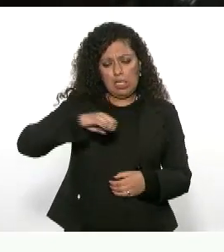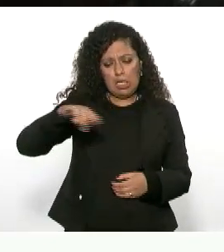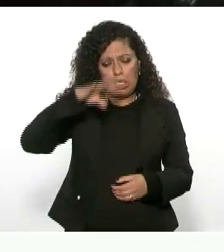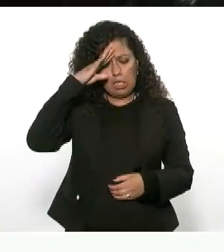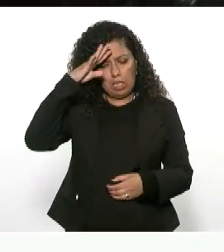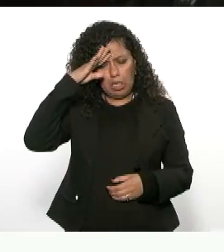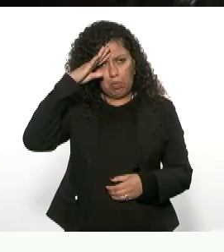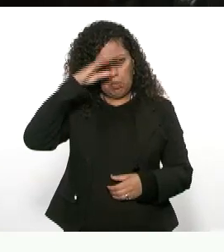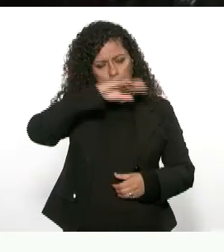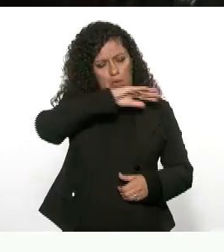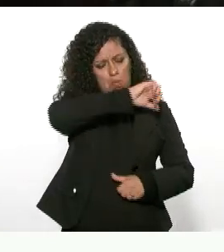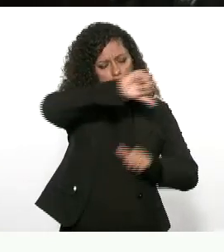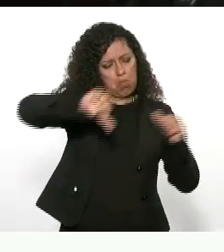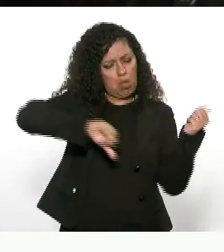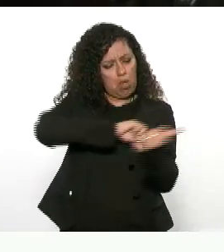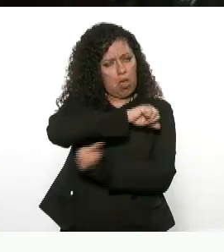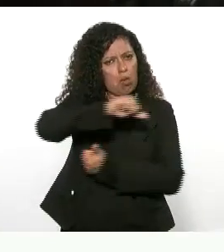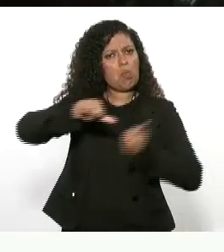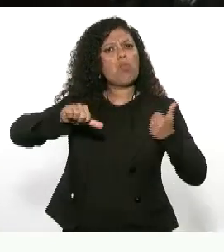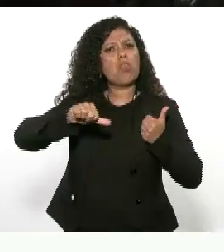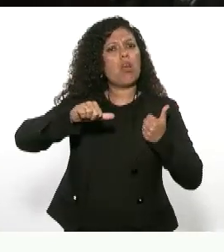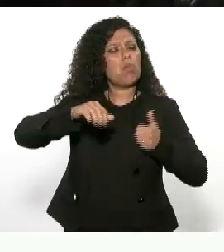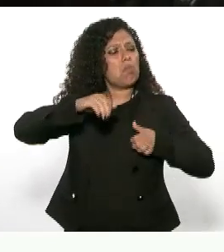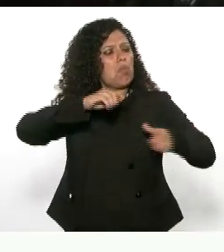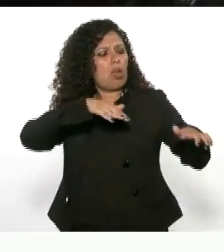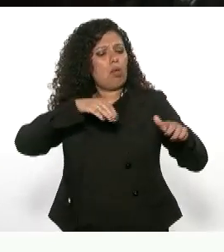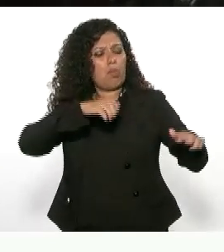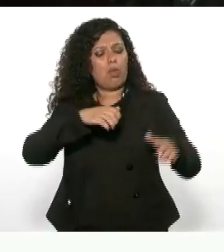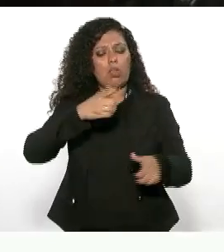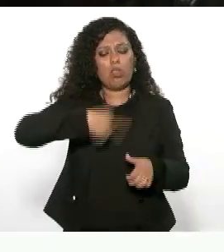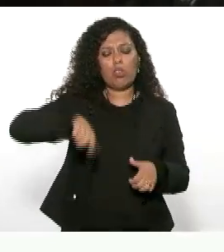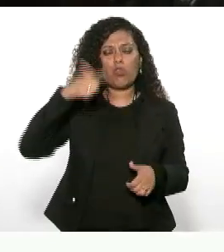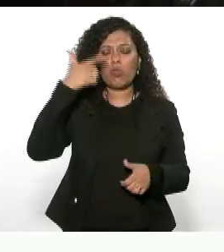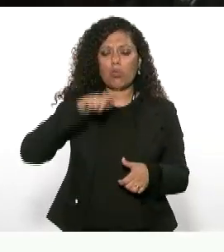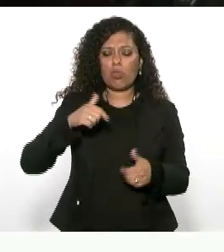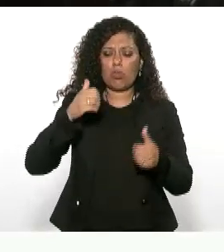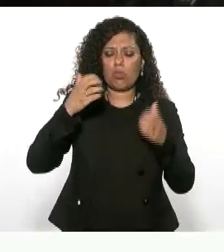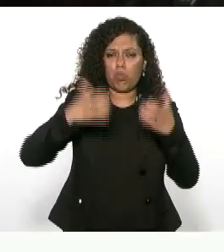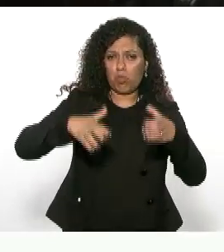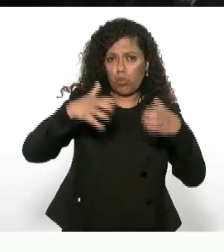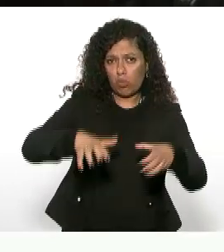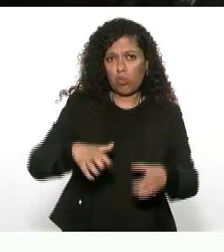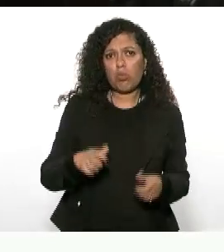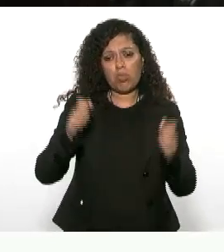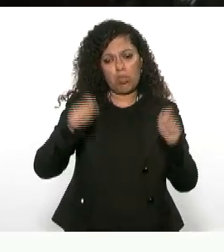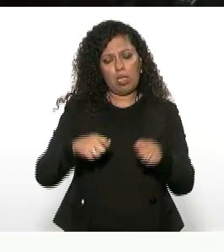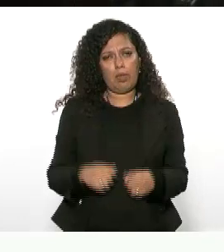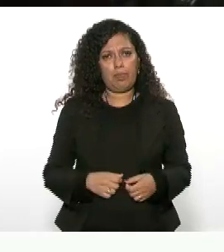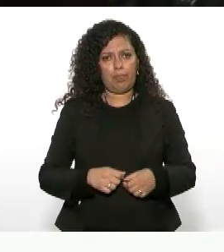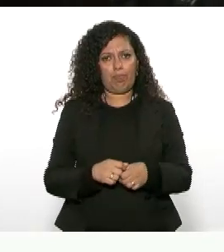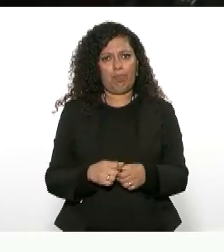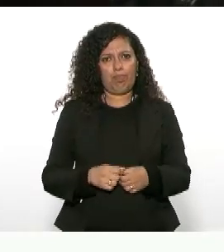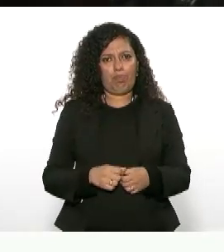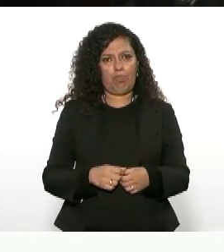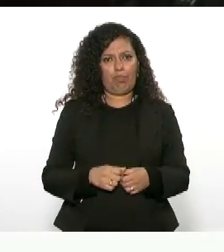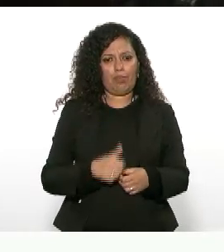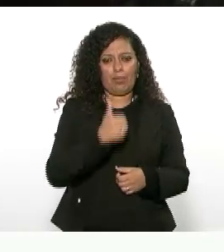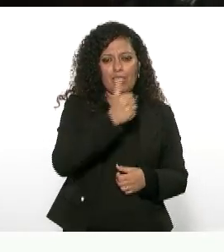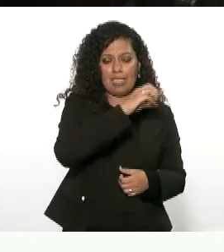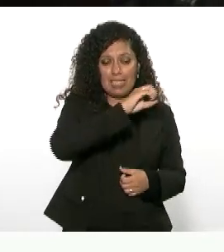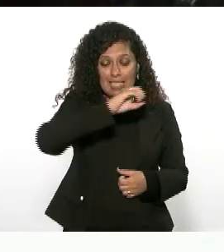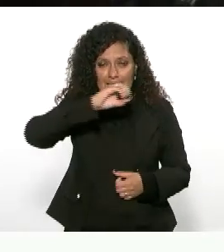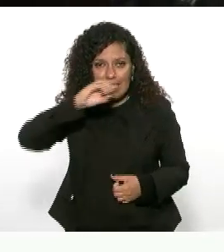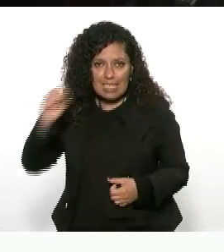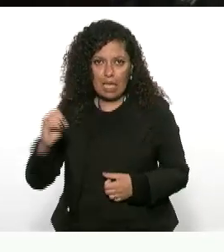do concurso, hoje, segundo os dados da imprensa, o concurso de delegado será para 100 vagas. Então,